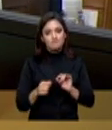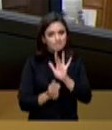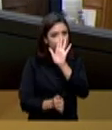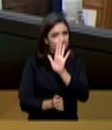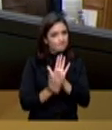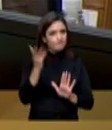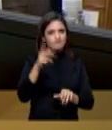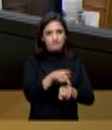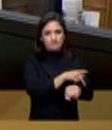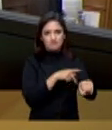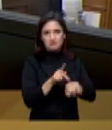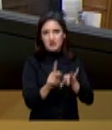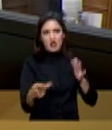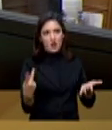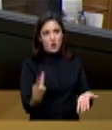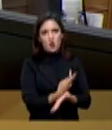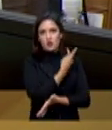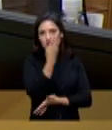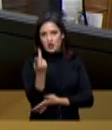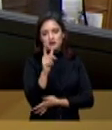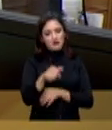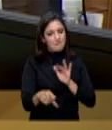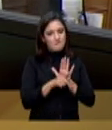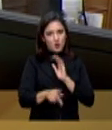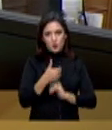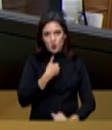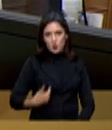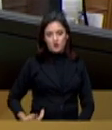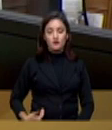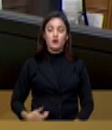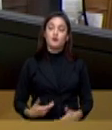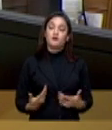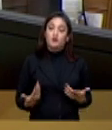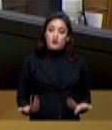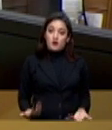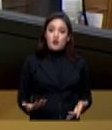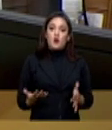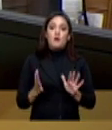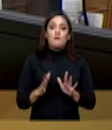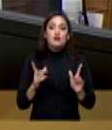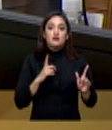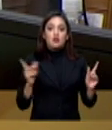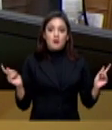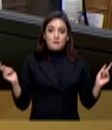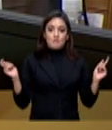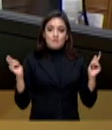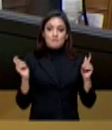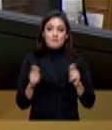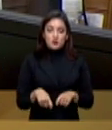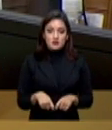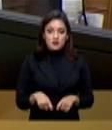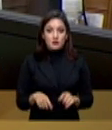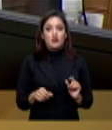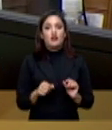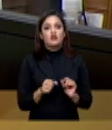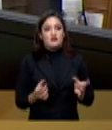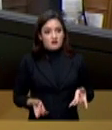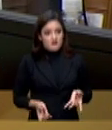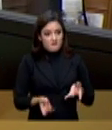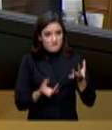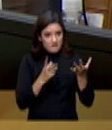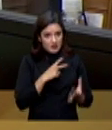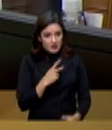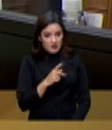numerosos países nada obstante Como disse e repito a possibilidade de privatização